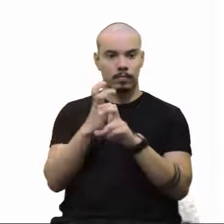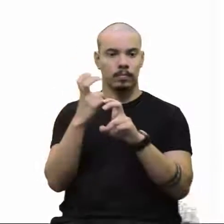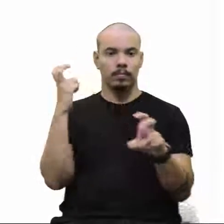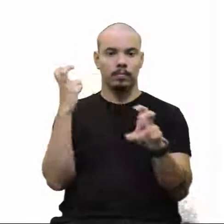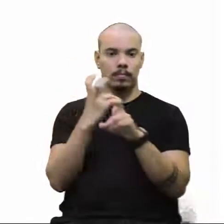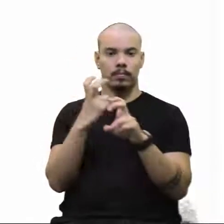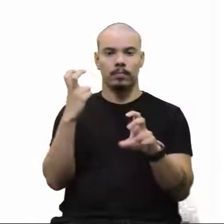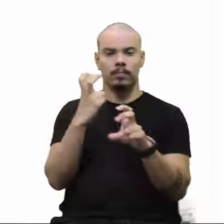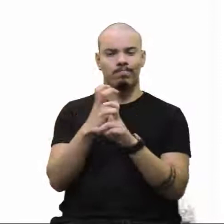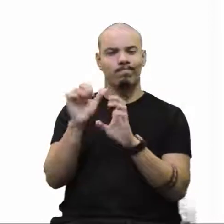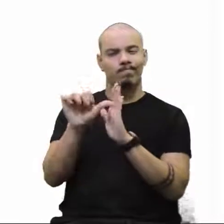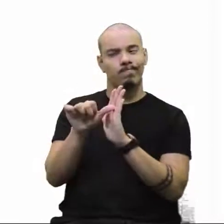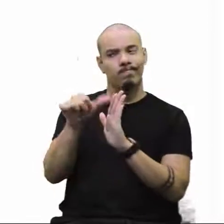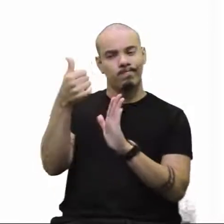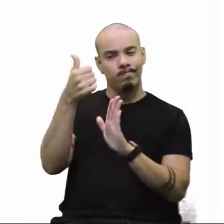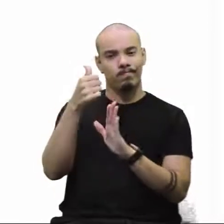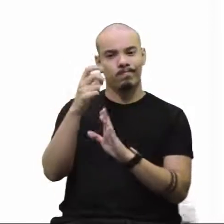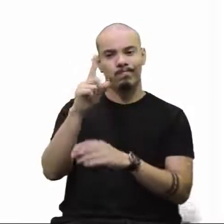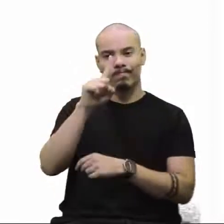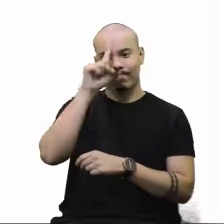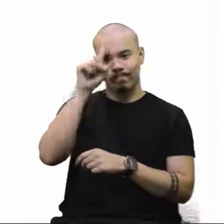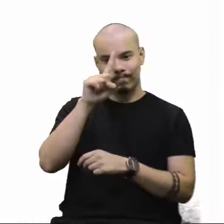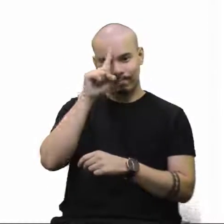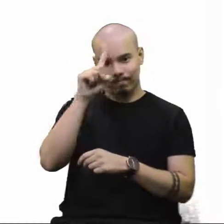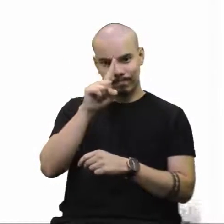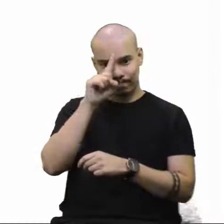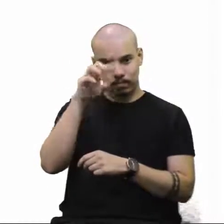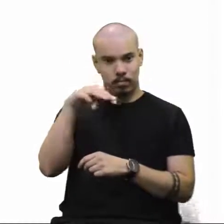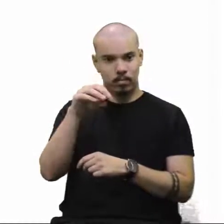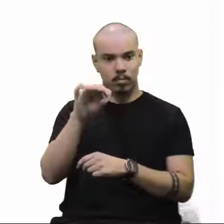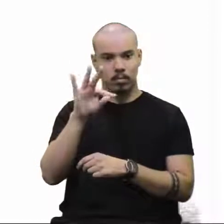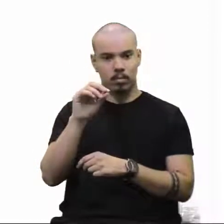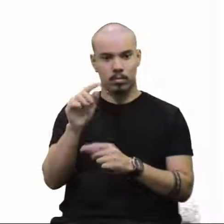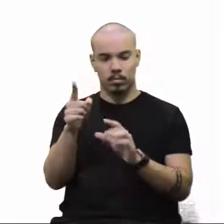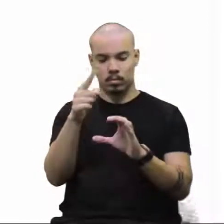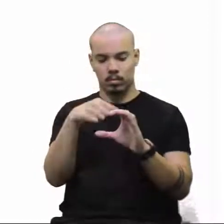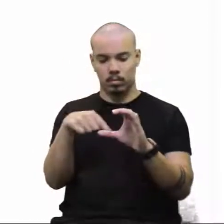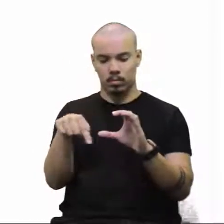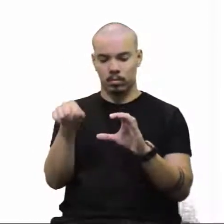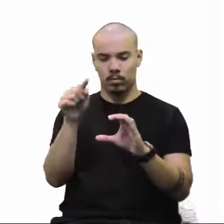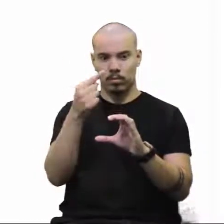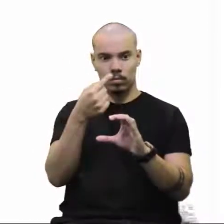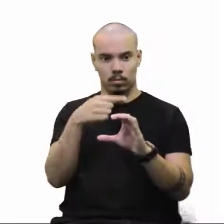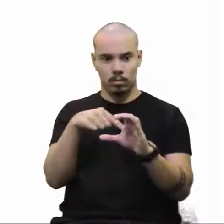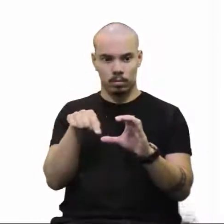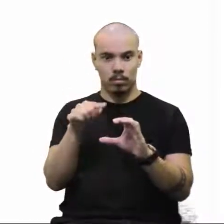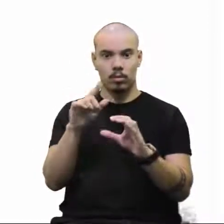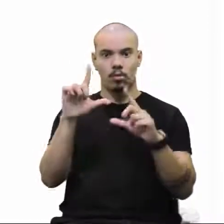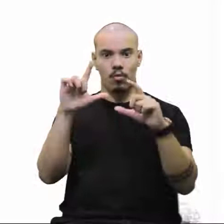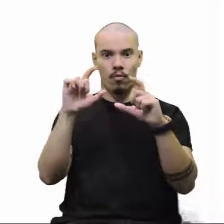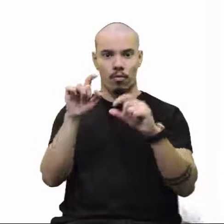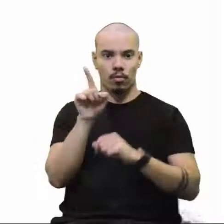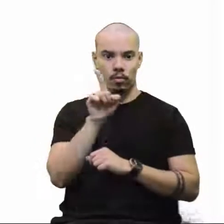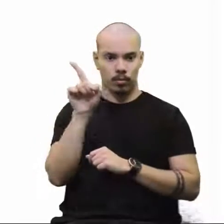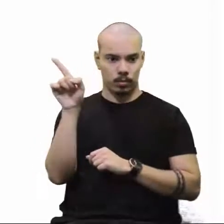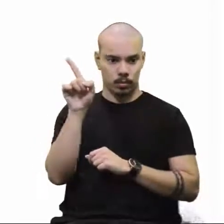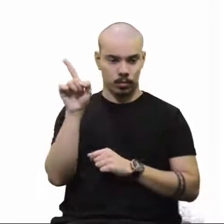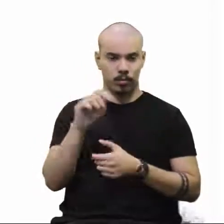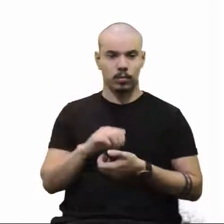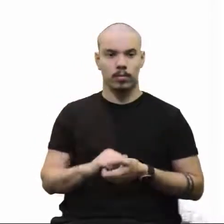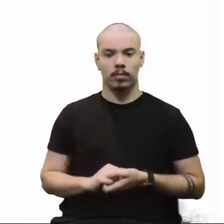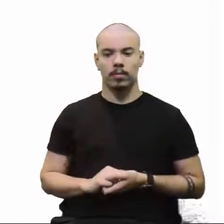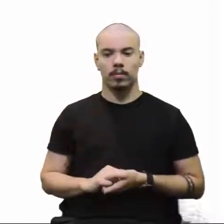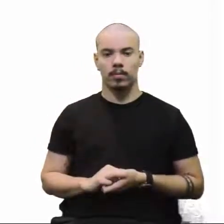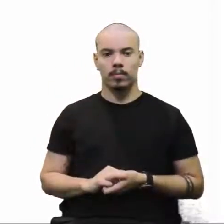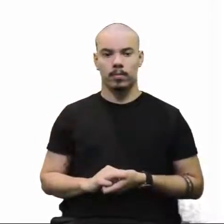dos primeiros a inventar um motor de corrente contínua esquematizado na figura, tá? Tem uma fonte de corrente, né? E